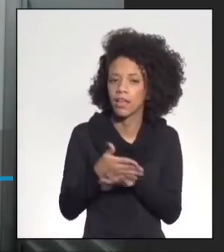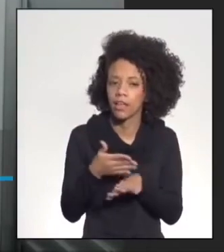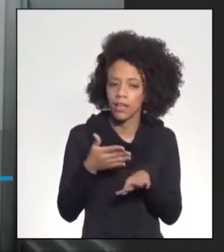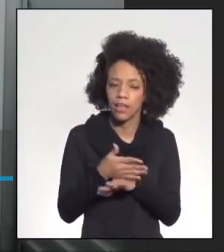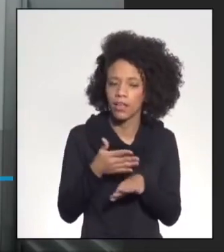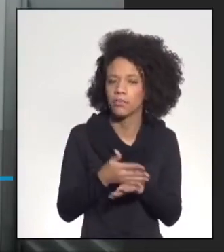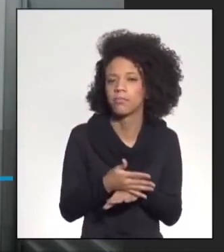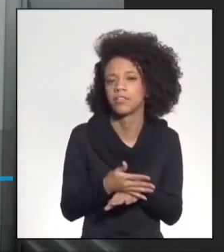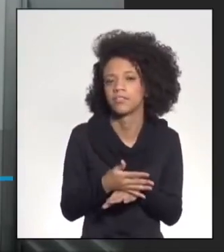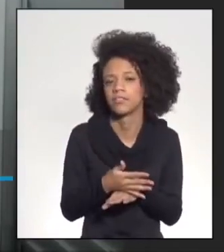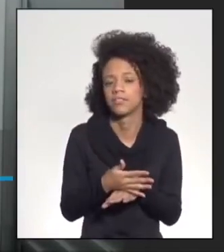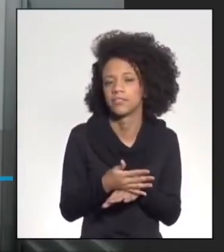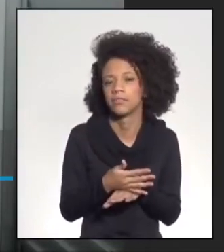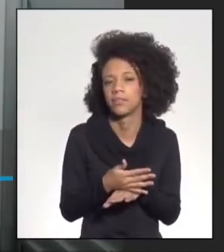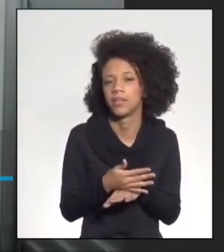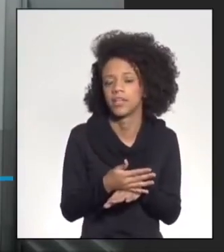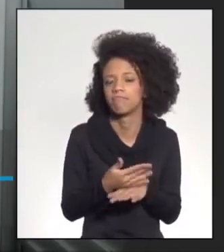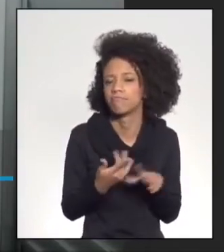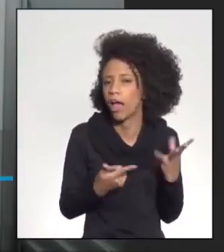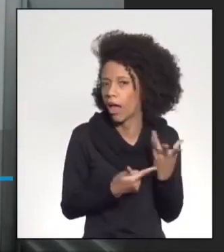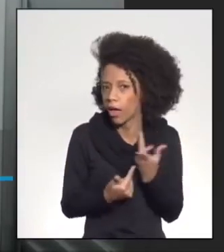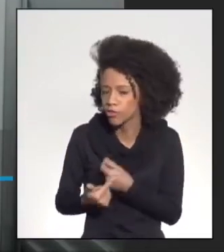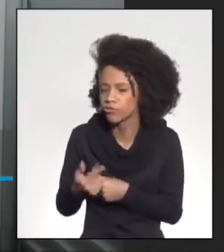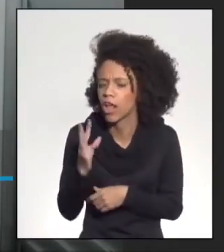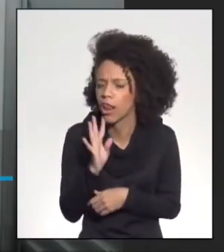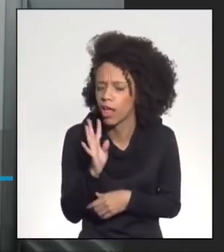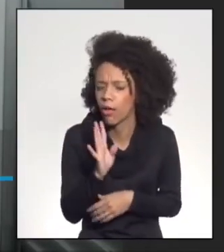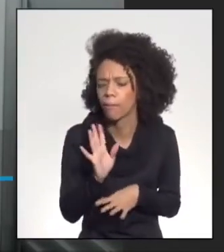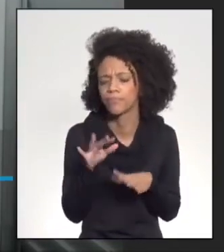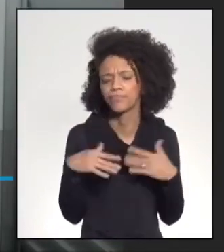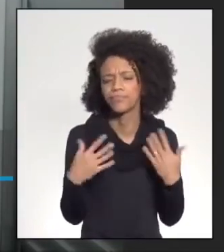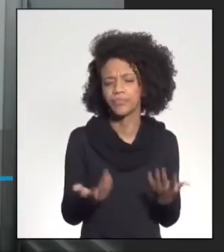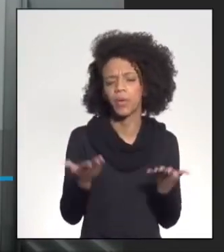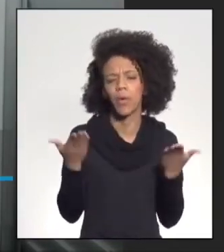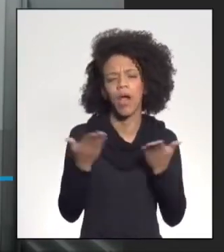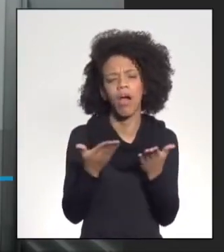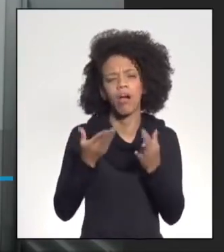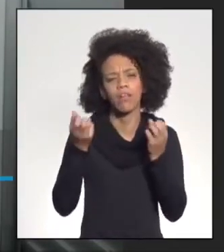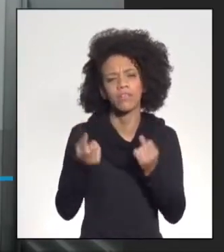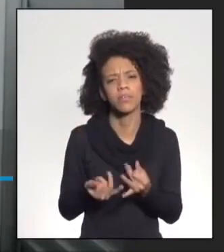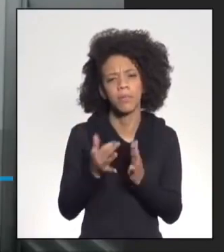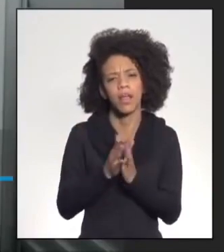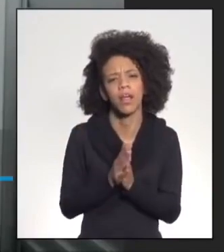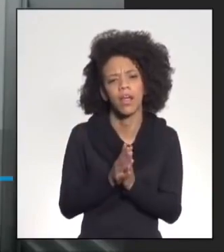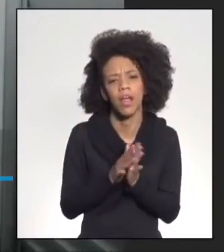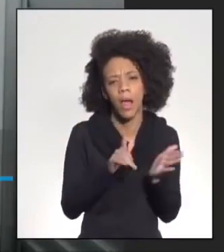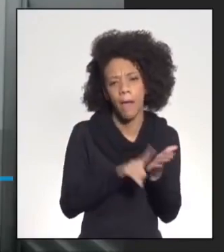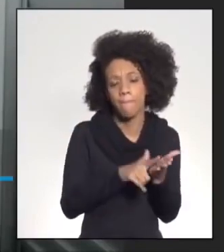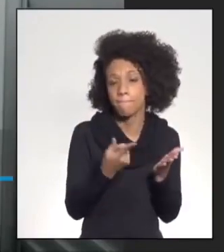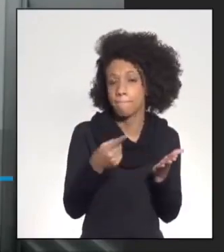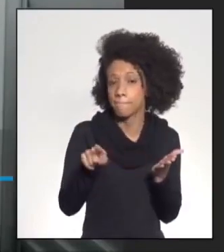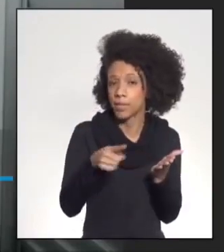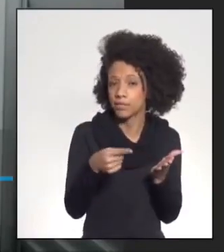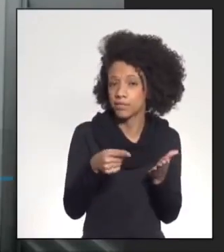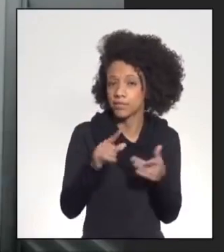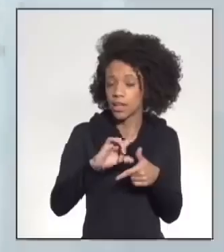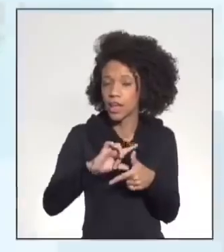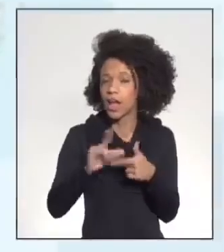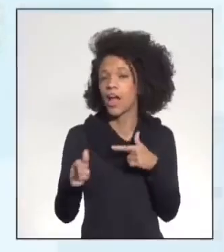outra linguagem da arte. Isso é muito bacana, pessoal. Então agora a gente vai falar sobre partitura não